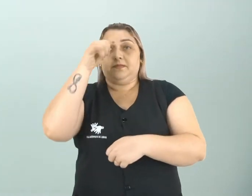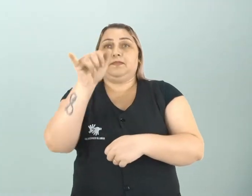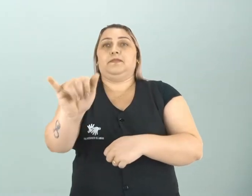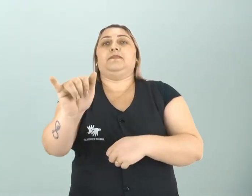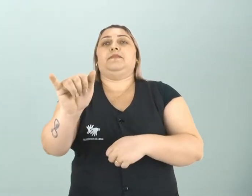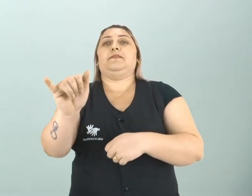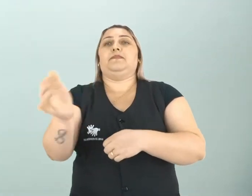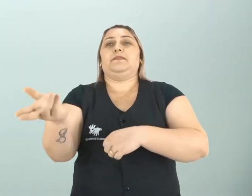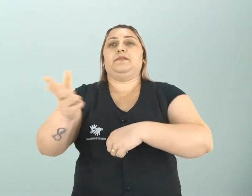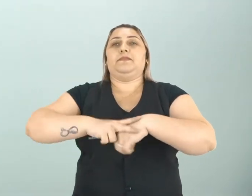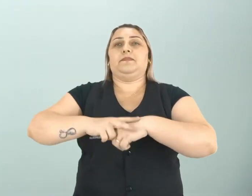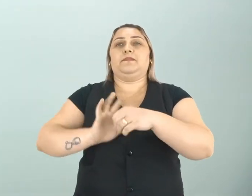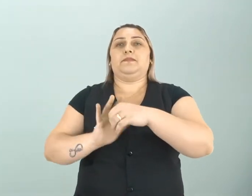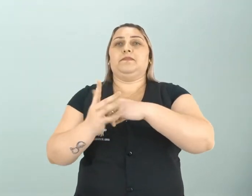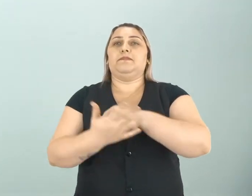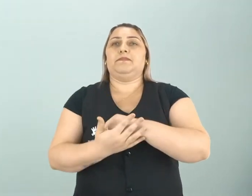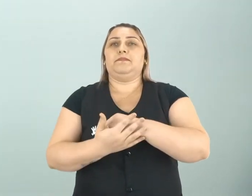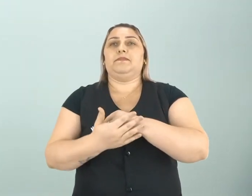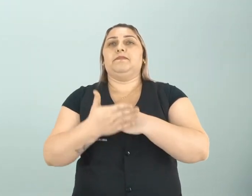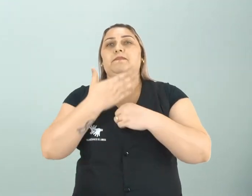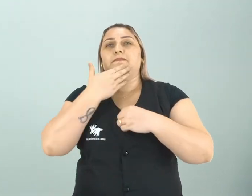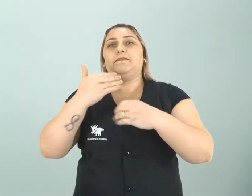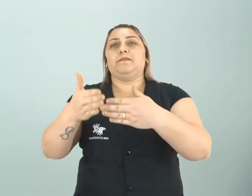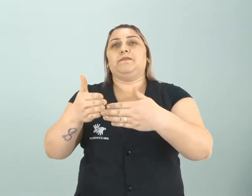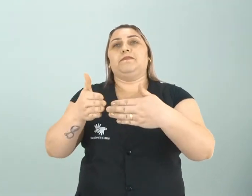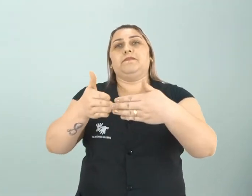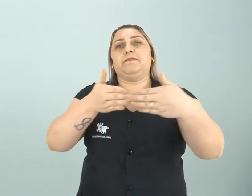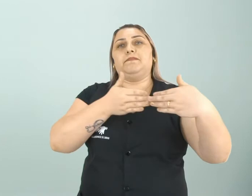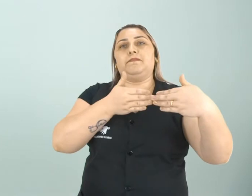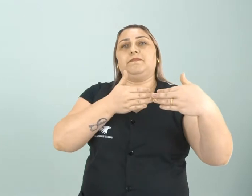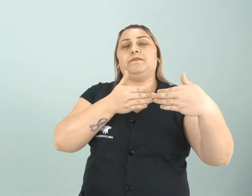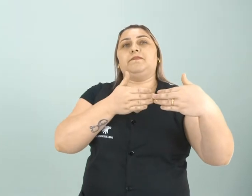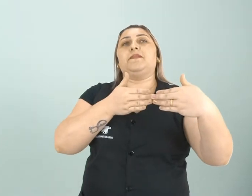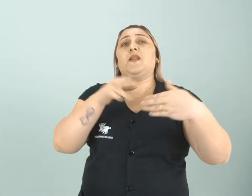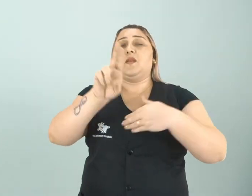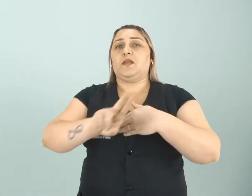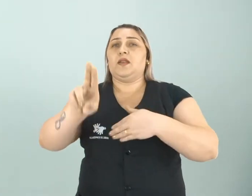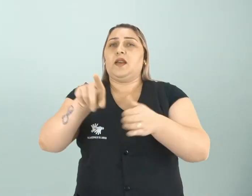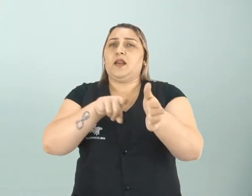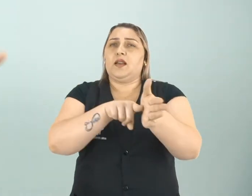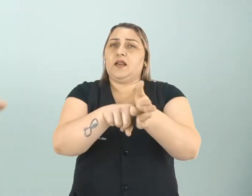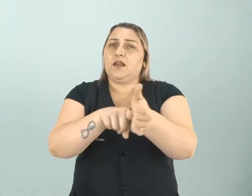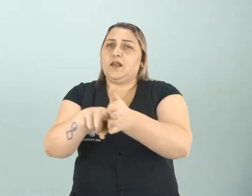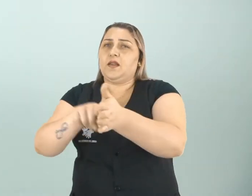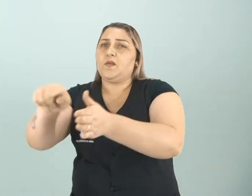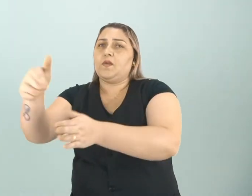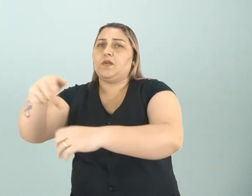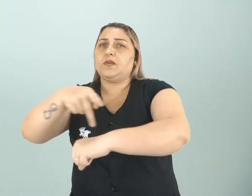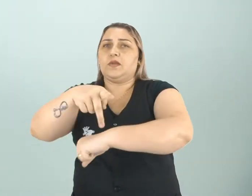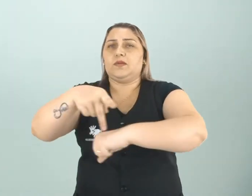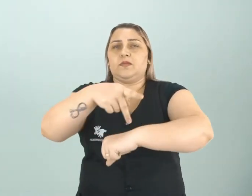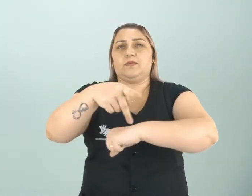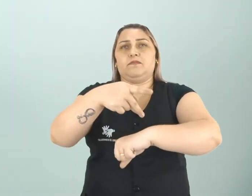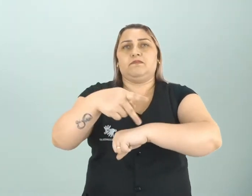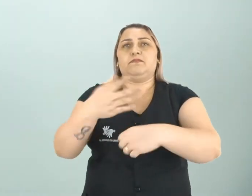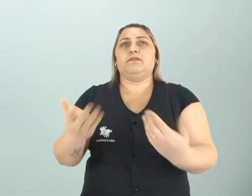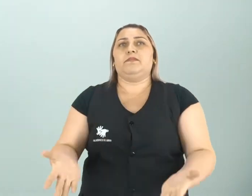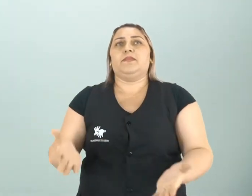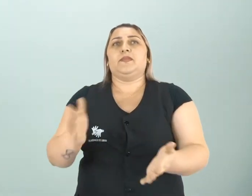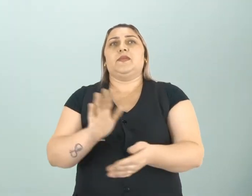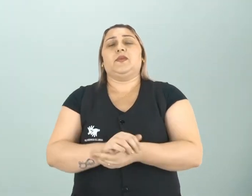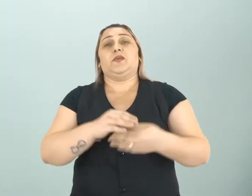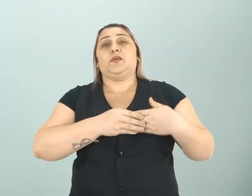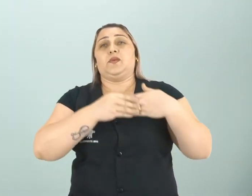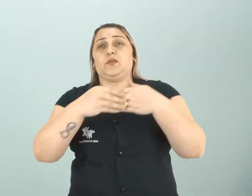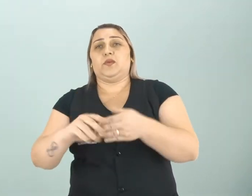para dizer que sim, é melhor ficar em casa. Usou também a pesquisa que fez em outros países, levantou a